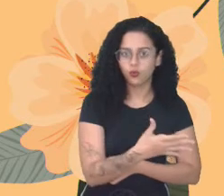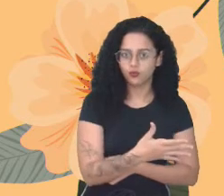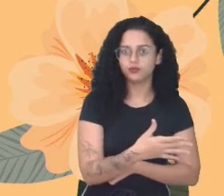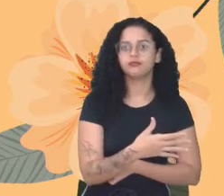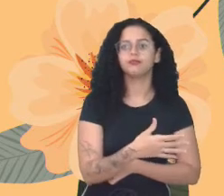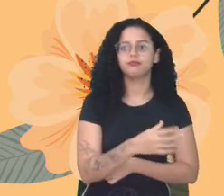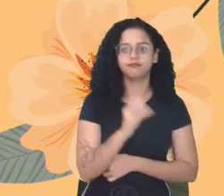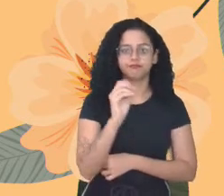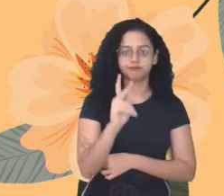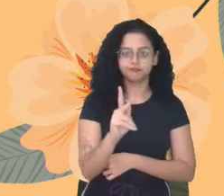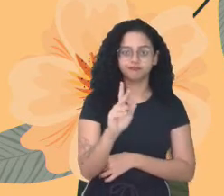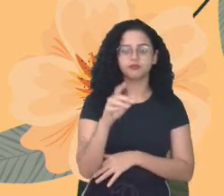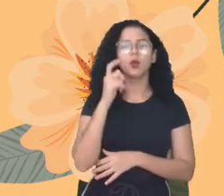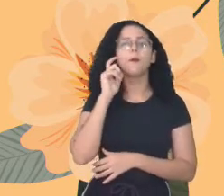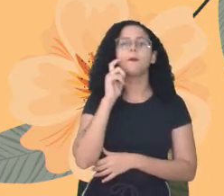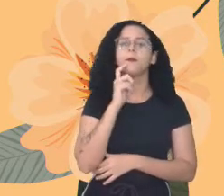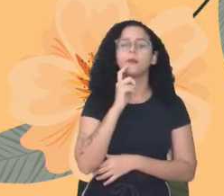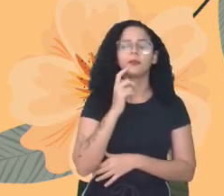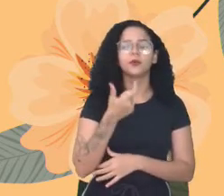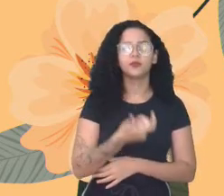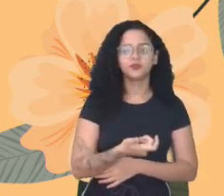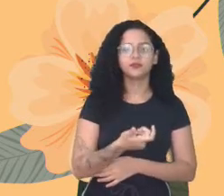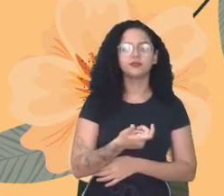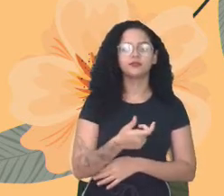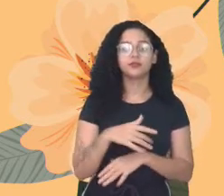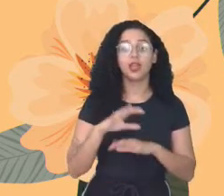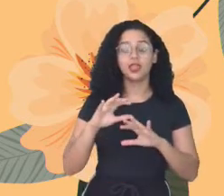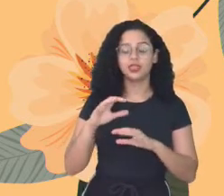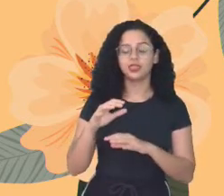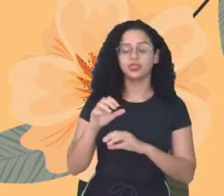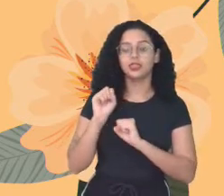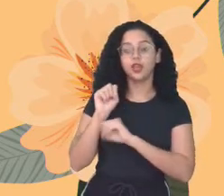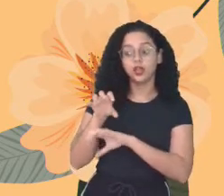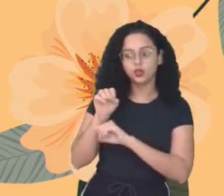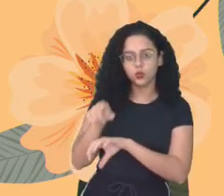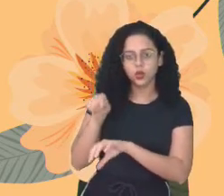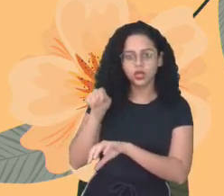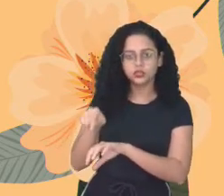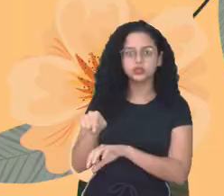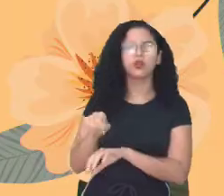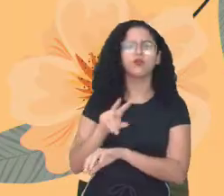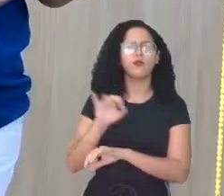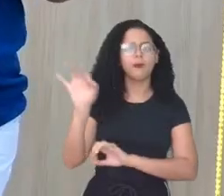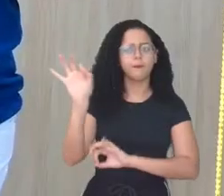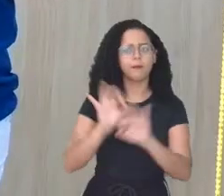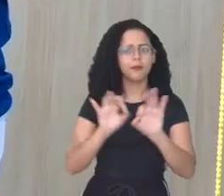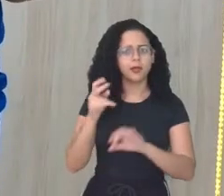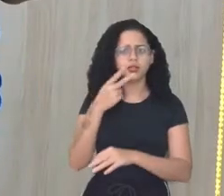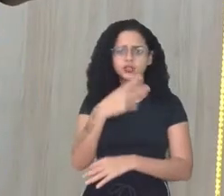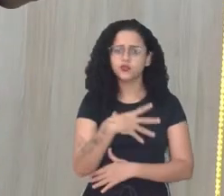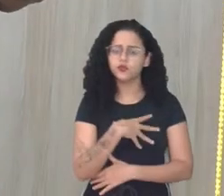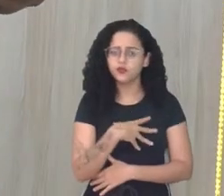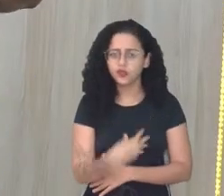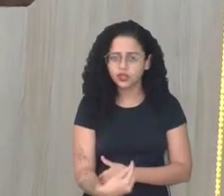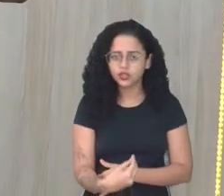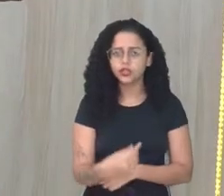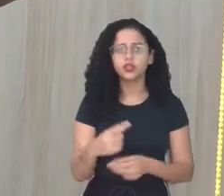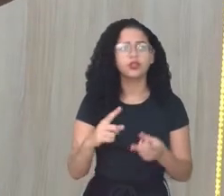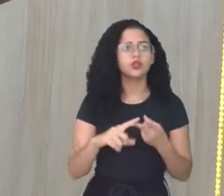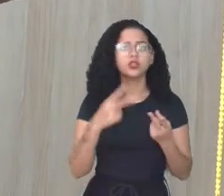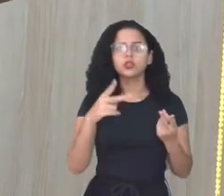tá? Ou seja, a educação é que vai preparar os seus filhos,